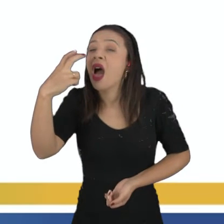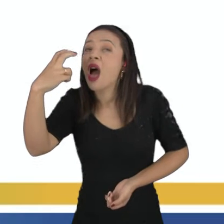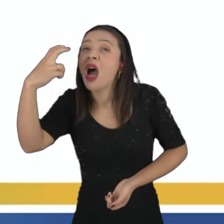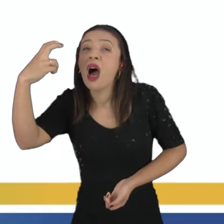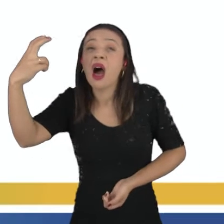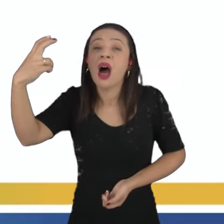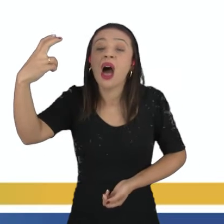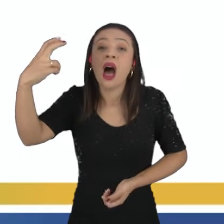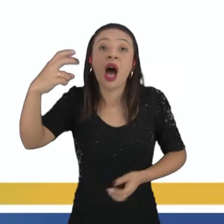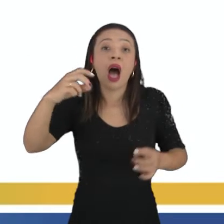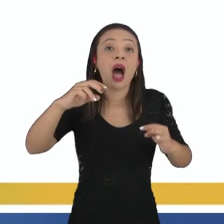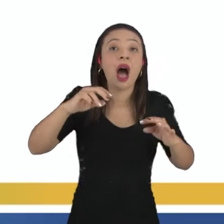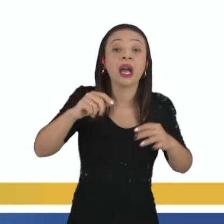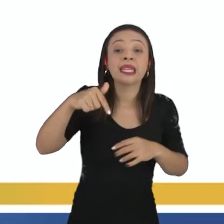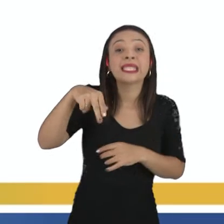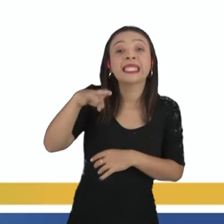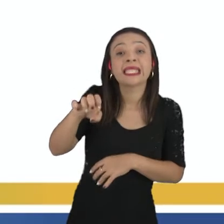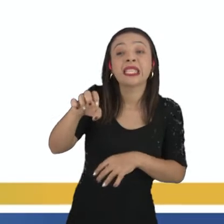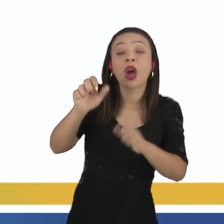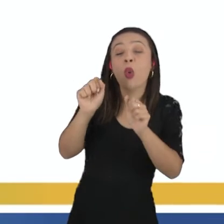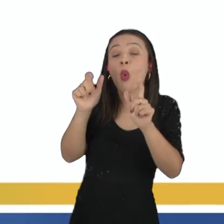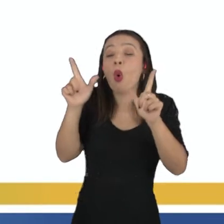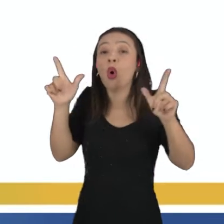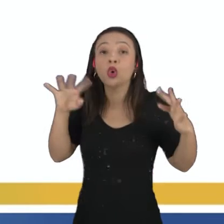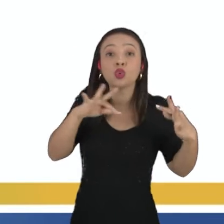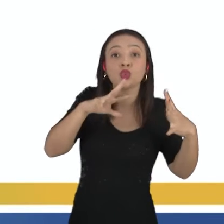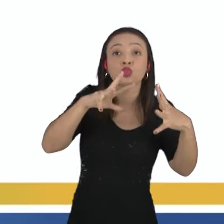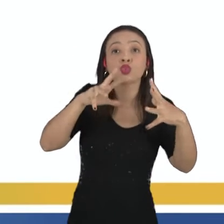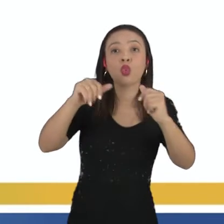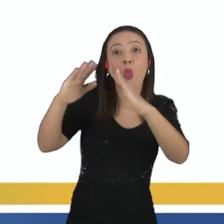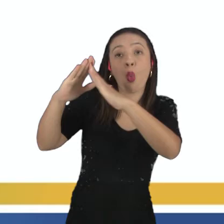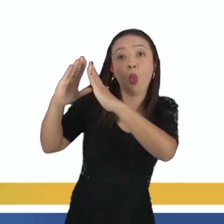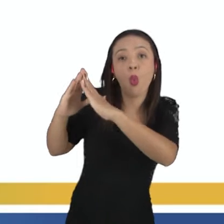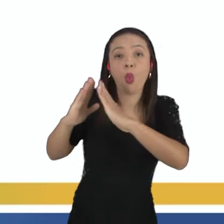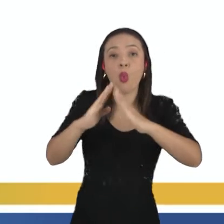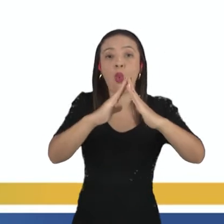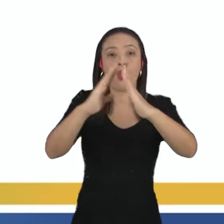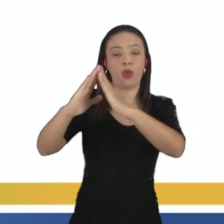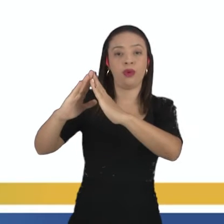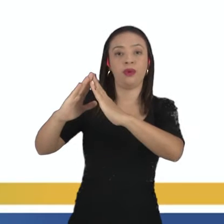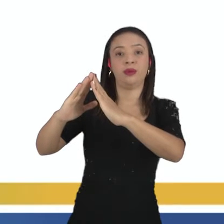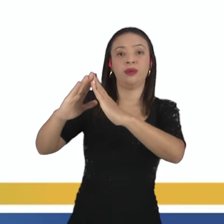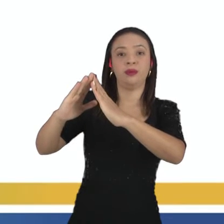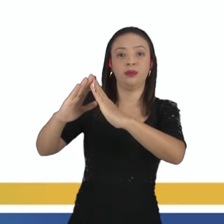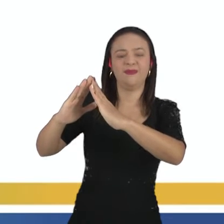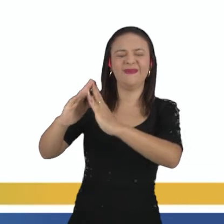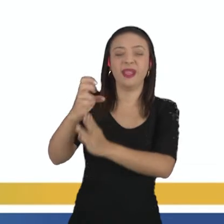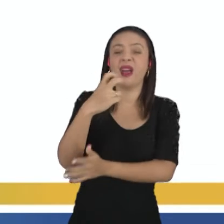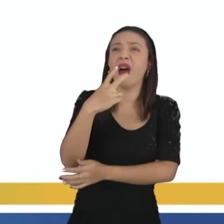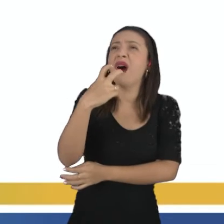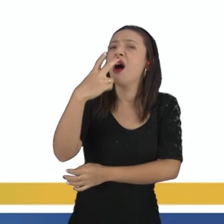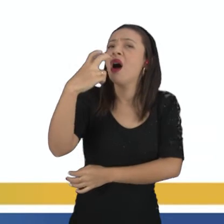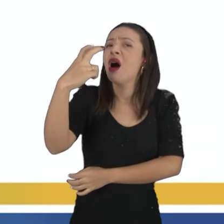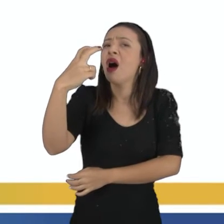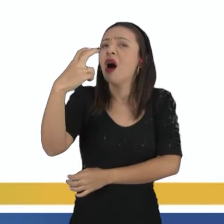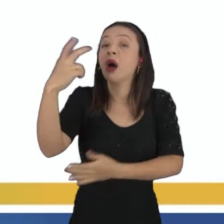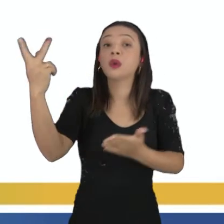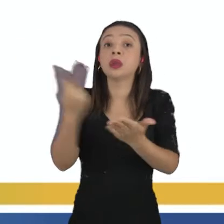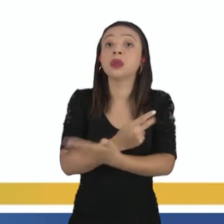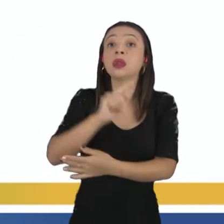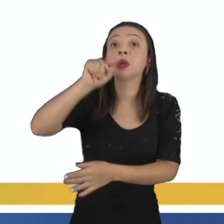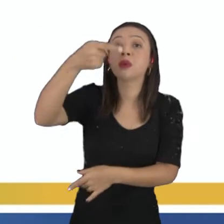alto que acordou toda a vizinhança. O grito foi tão alto, o grito foi alto, aí o que aconteceu